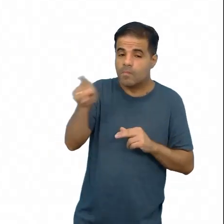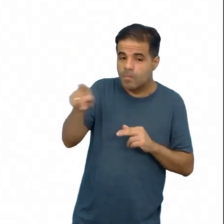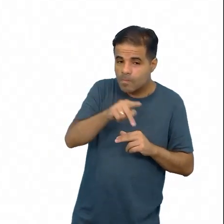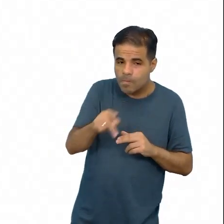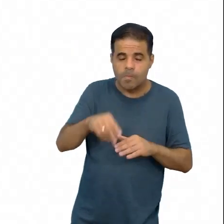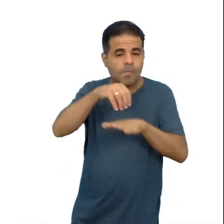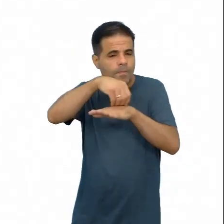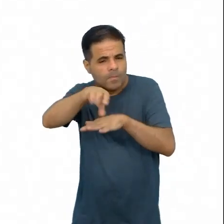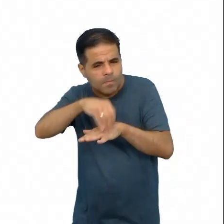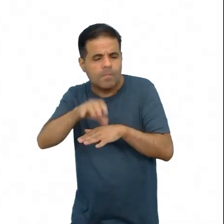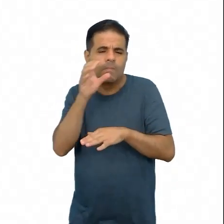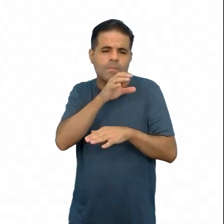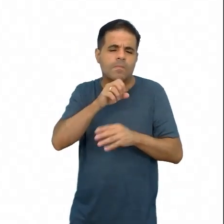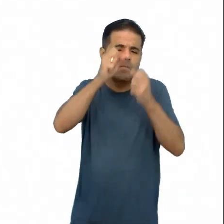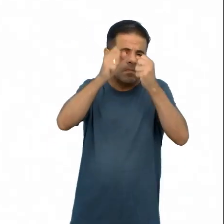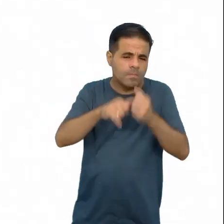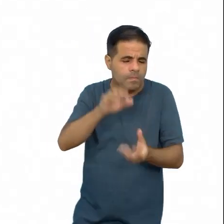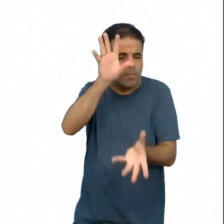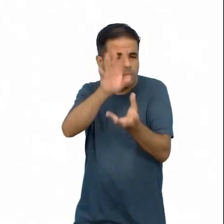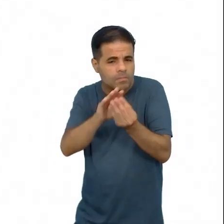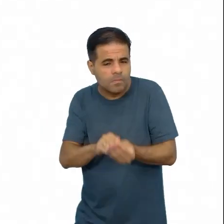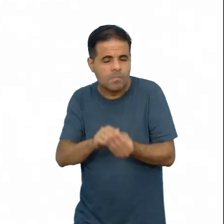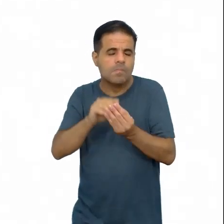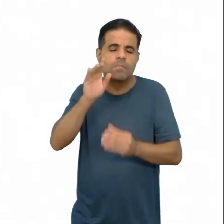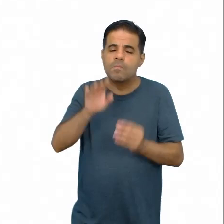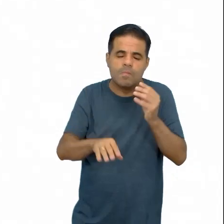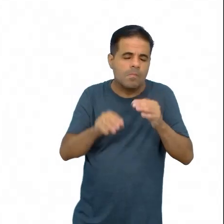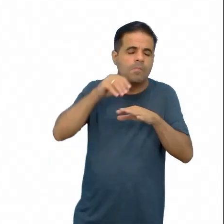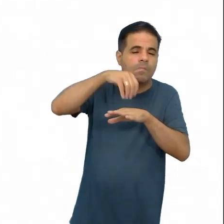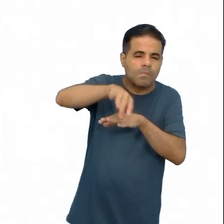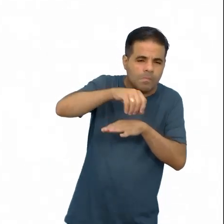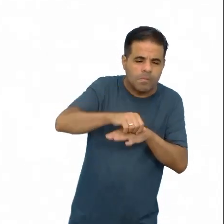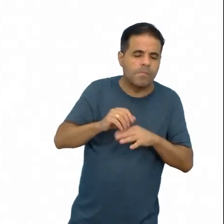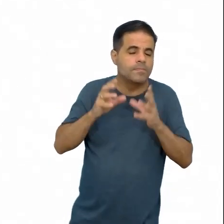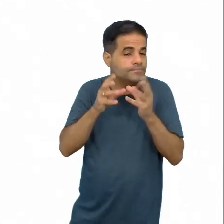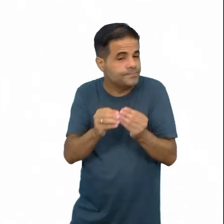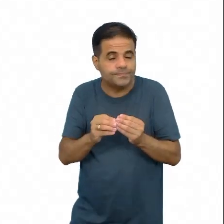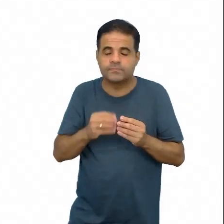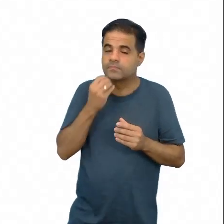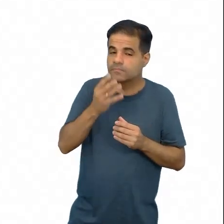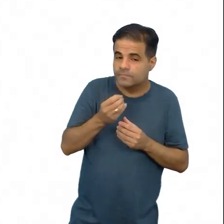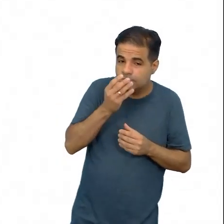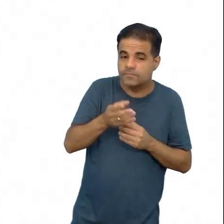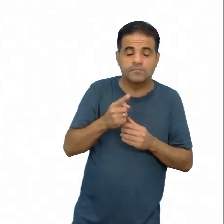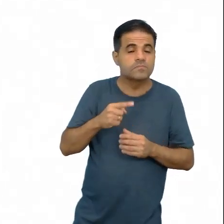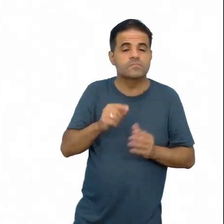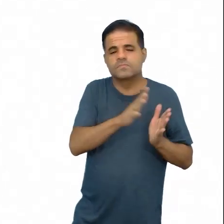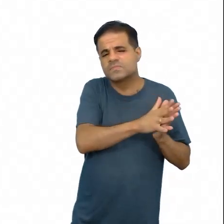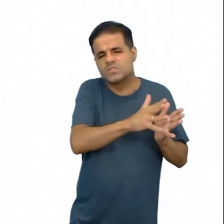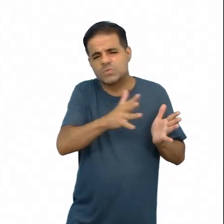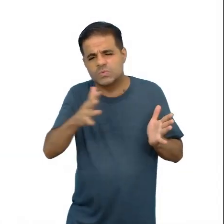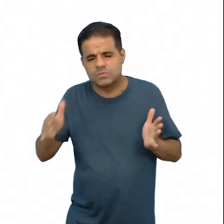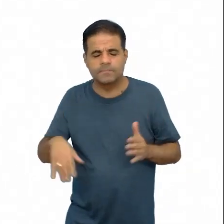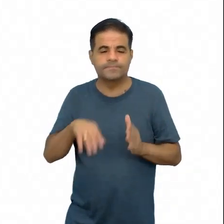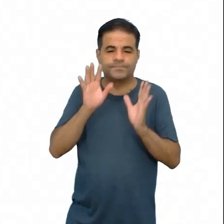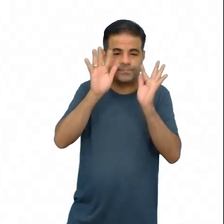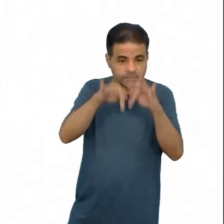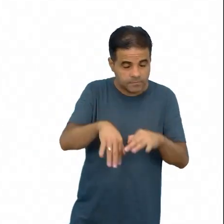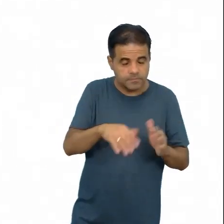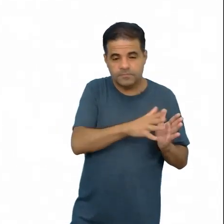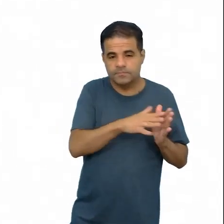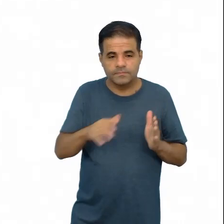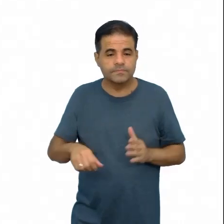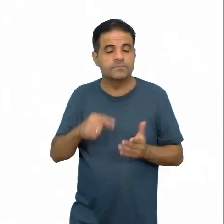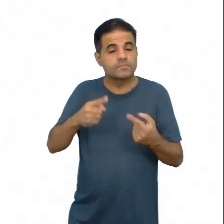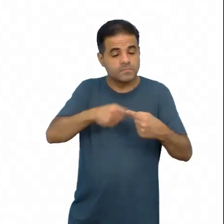vezes ou passa rapidamente, ou tem, às vezes, ele não consegue dar conta de todo o conteúdo, porque é um conteúdo extenso, largava no finais dos livros,